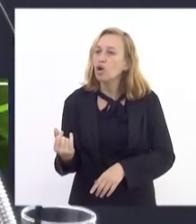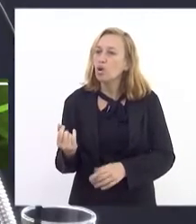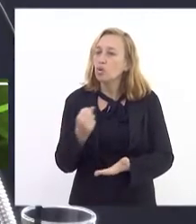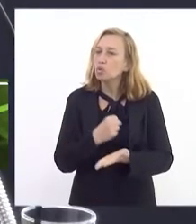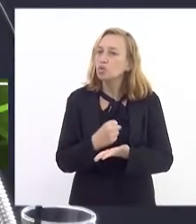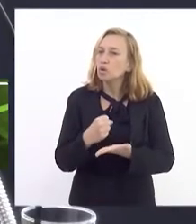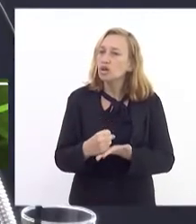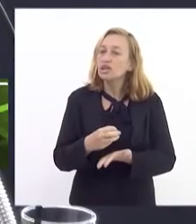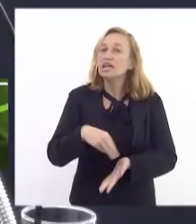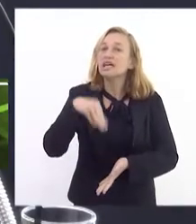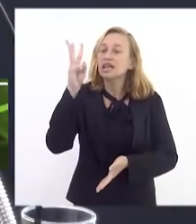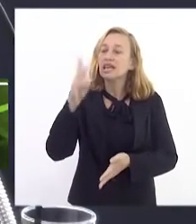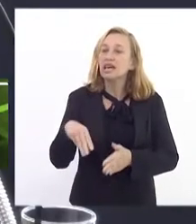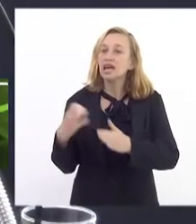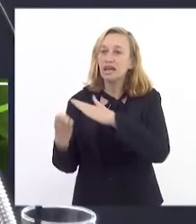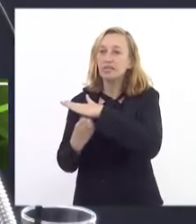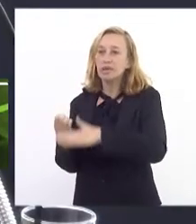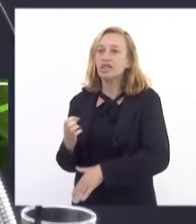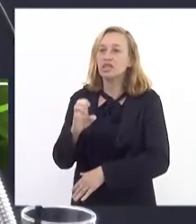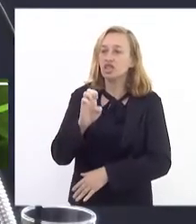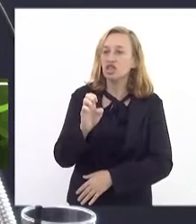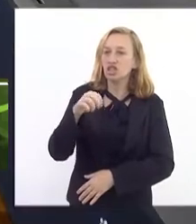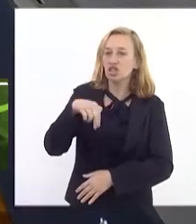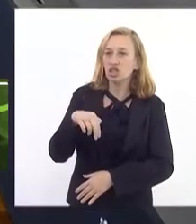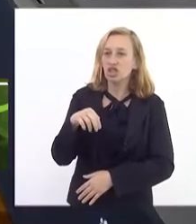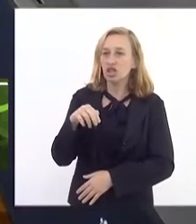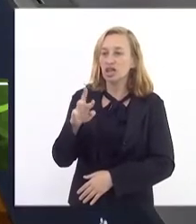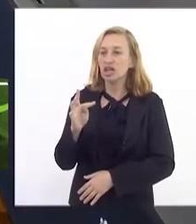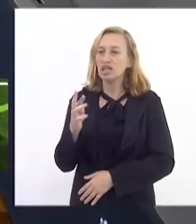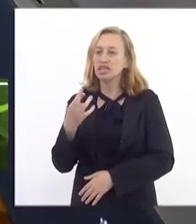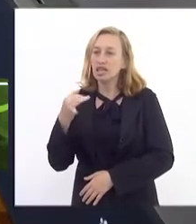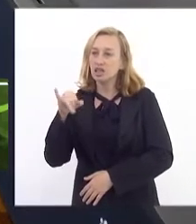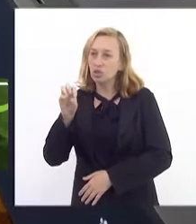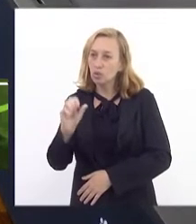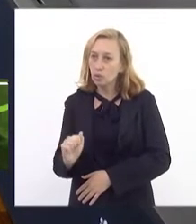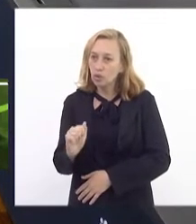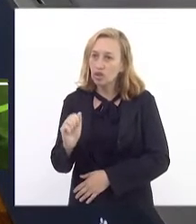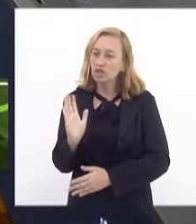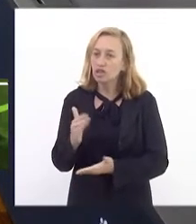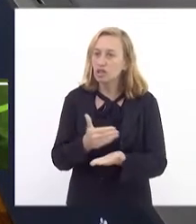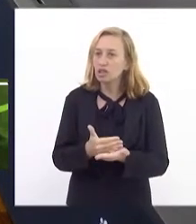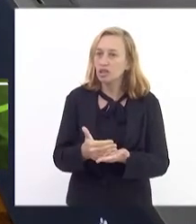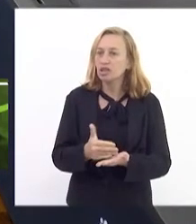quem é a empresa gerenciadora, se já teve memorando de início,